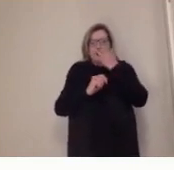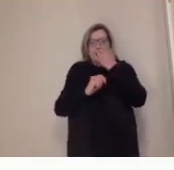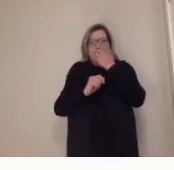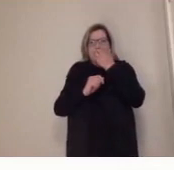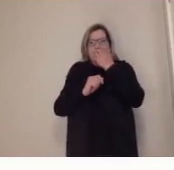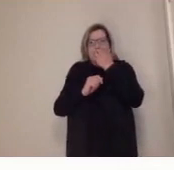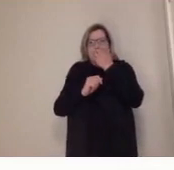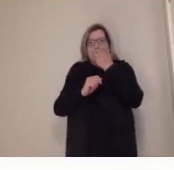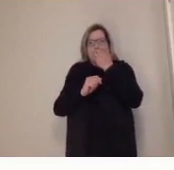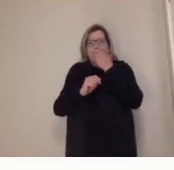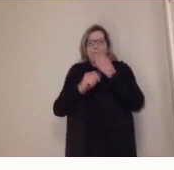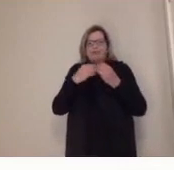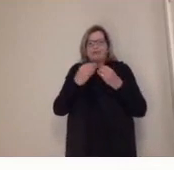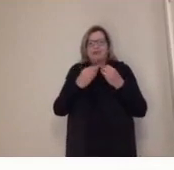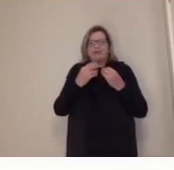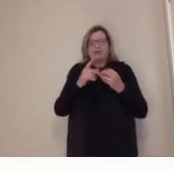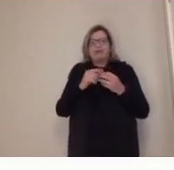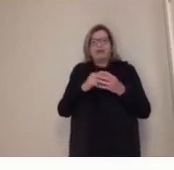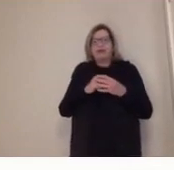Então,